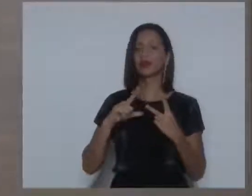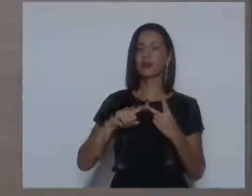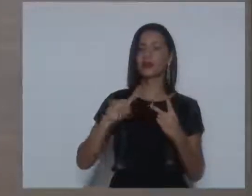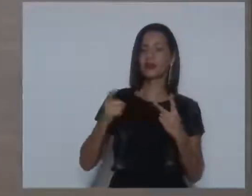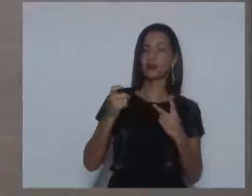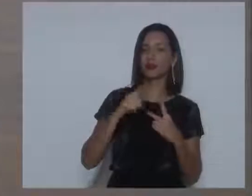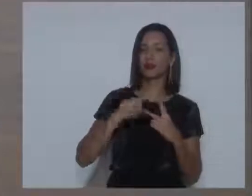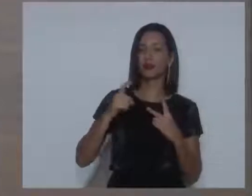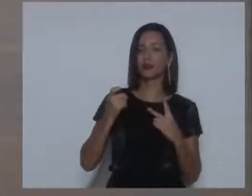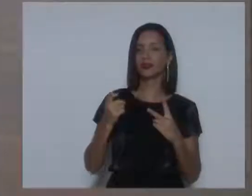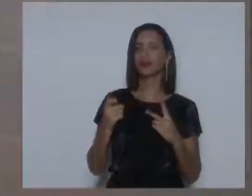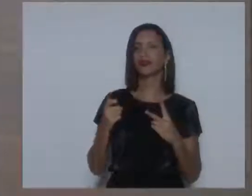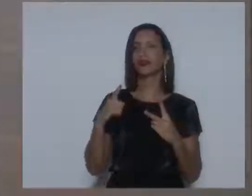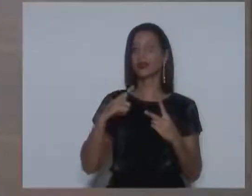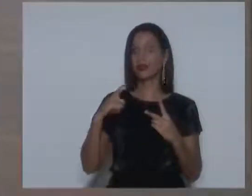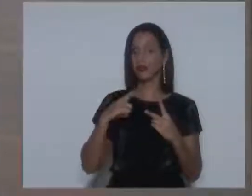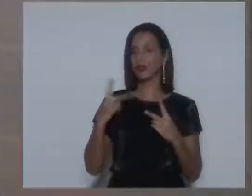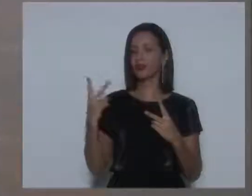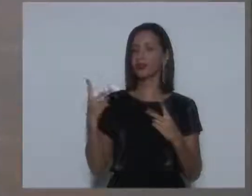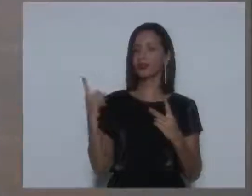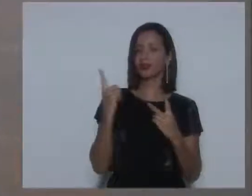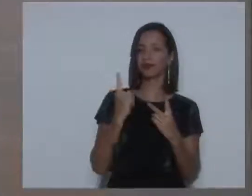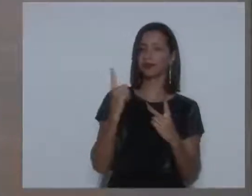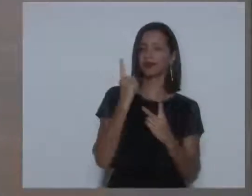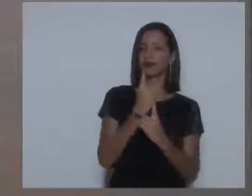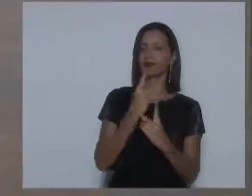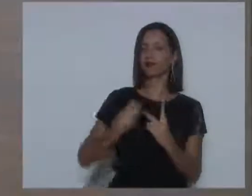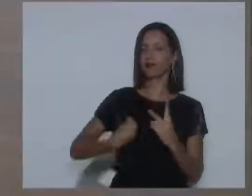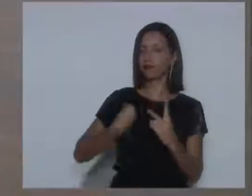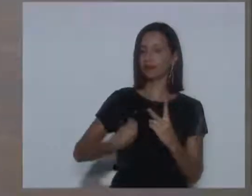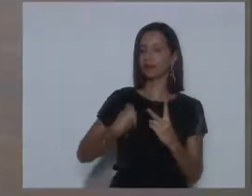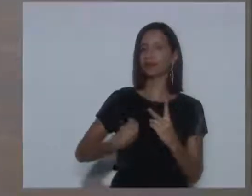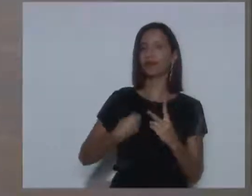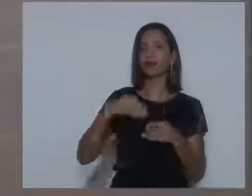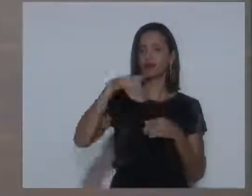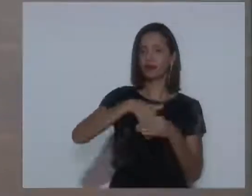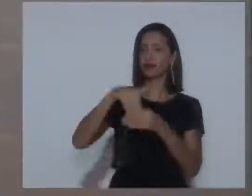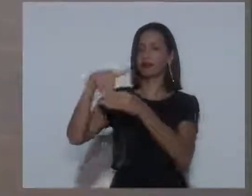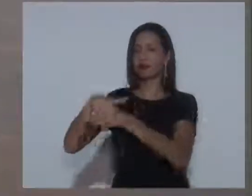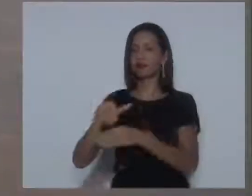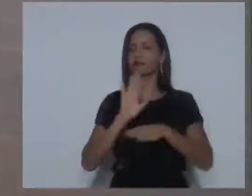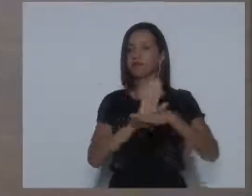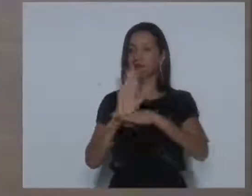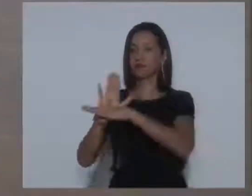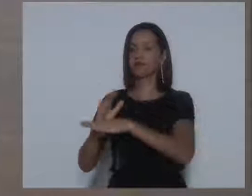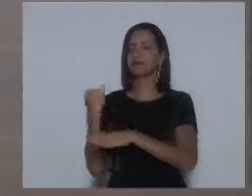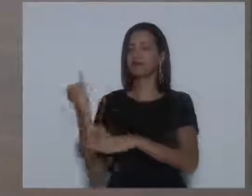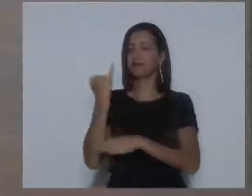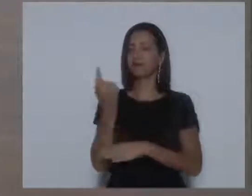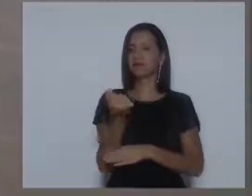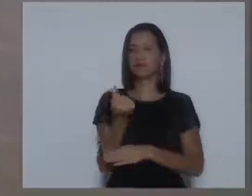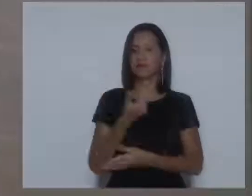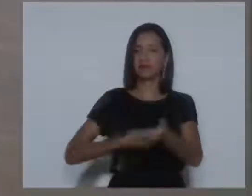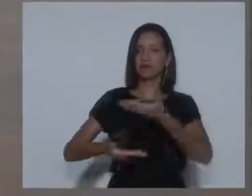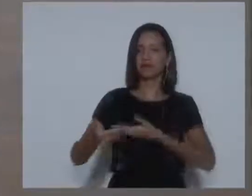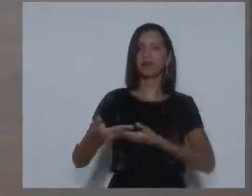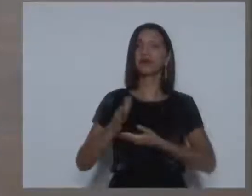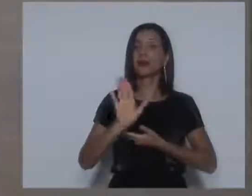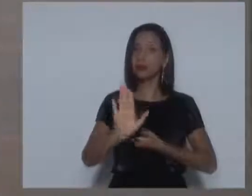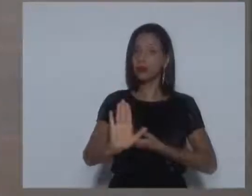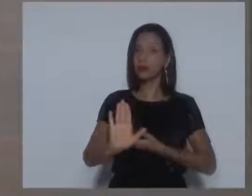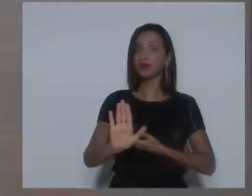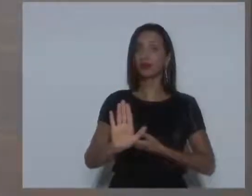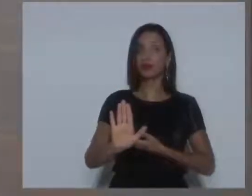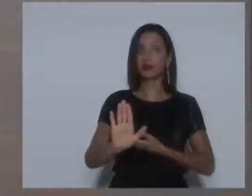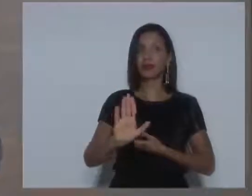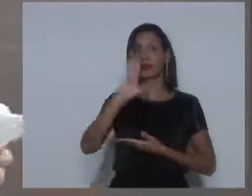nas 2, votei favorável aos projetos, entendo a importância dos repasses, mas fazendo